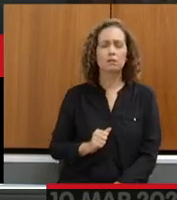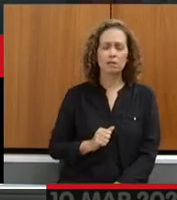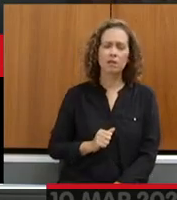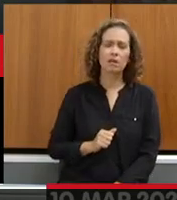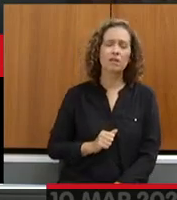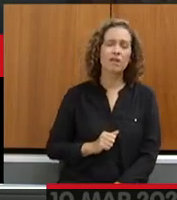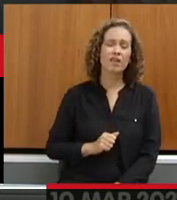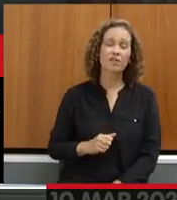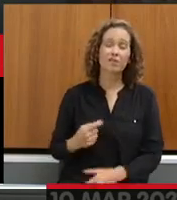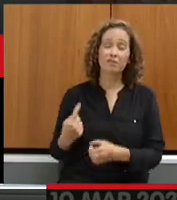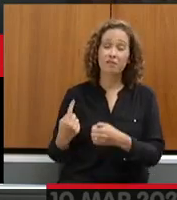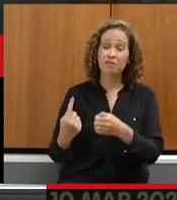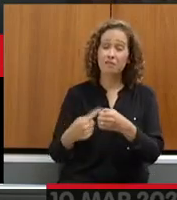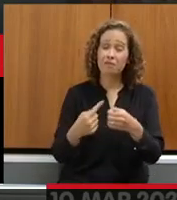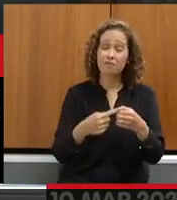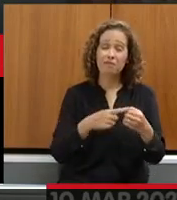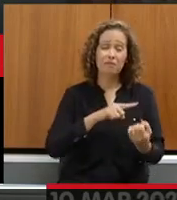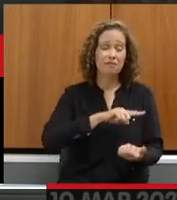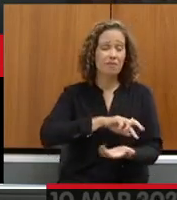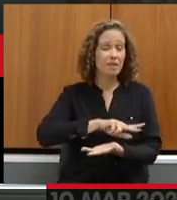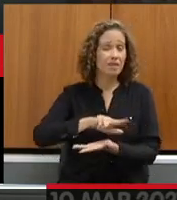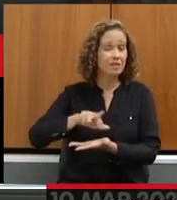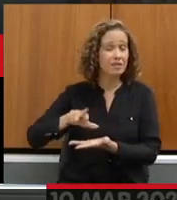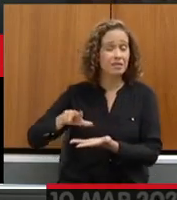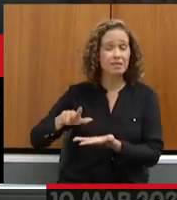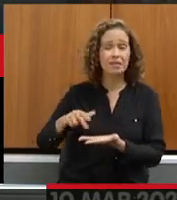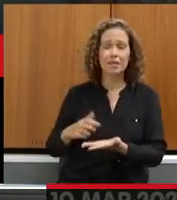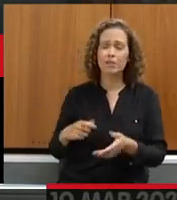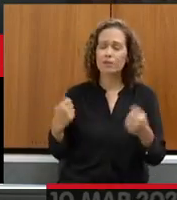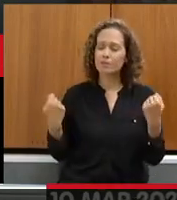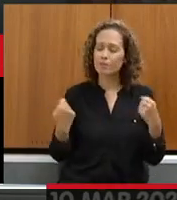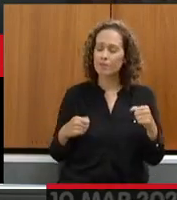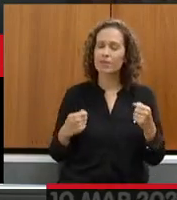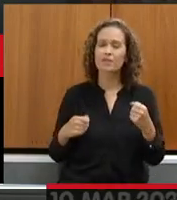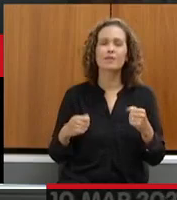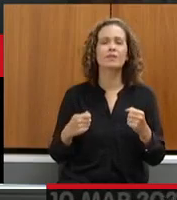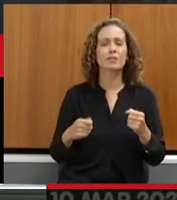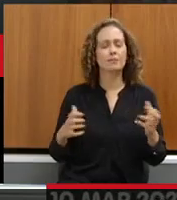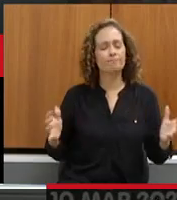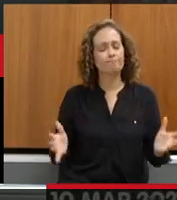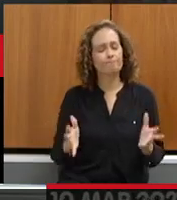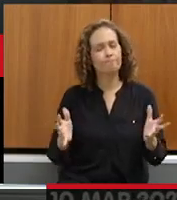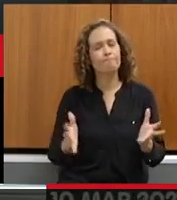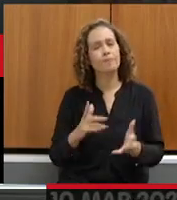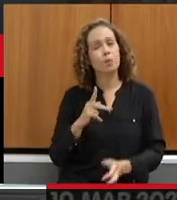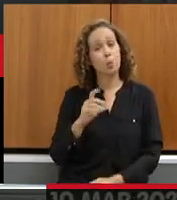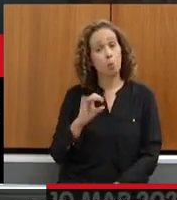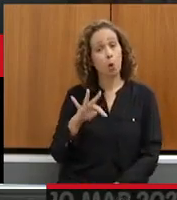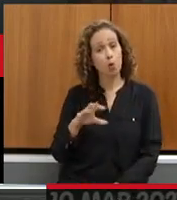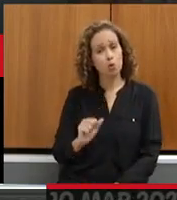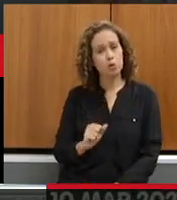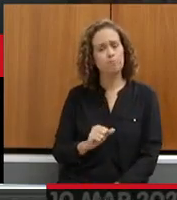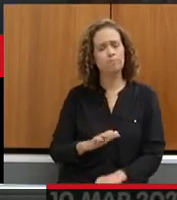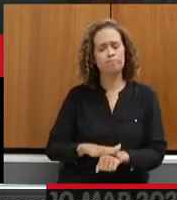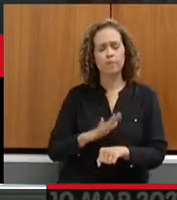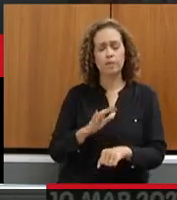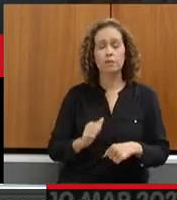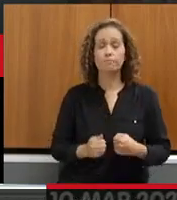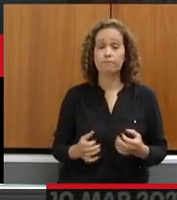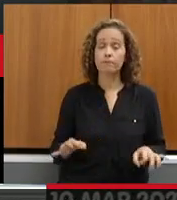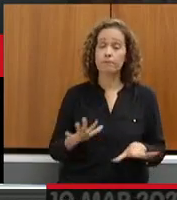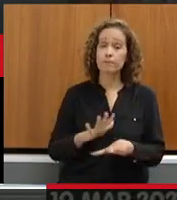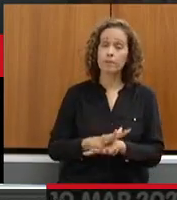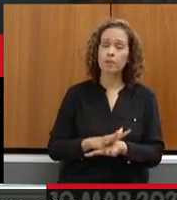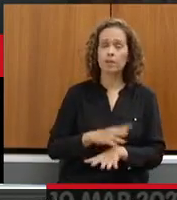Carnaval por um monte de lugar várias cidades da nossa região que ainda tem esses Poços e encerando é